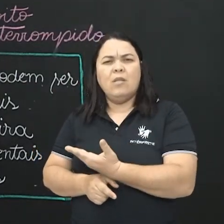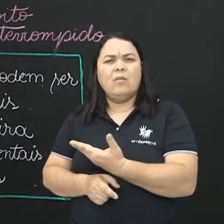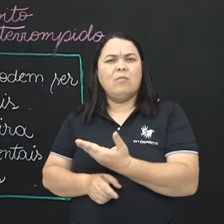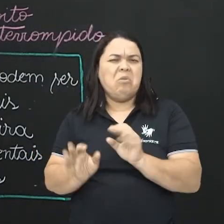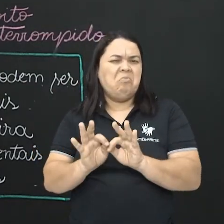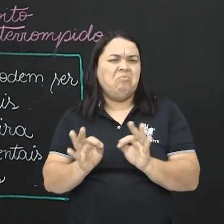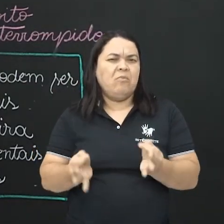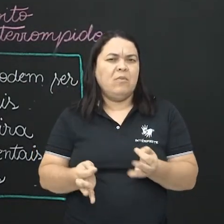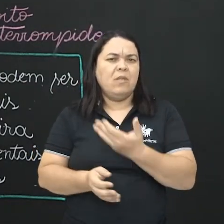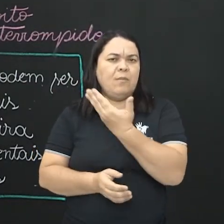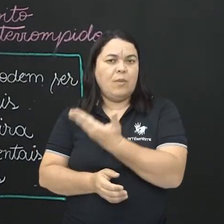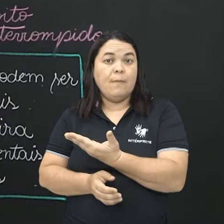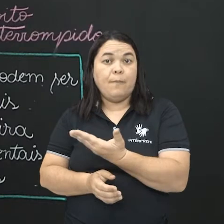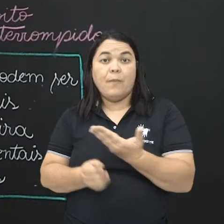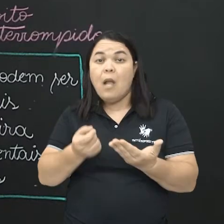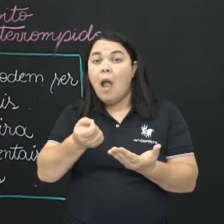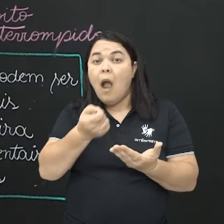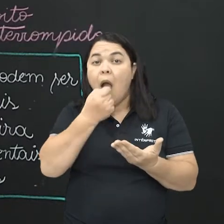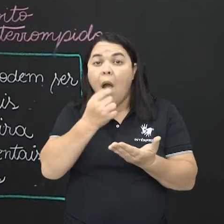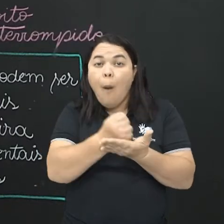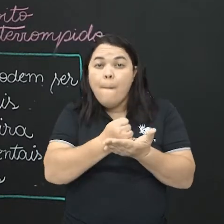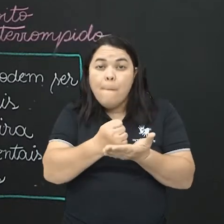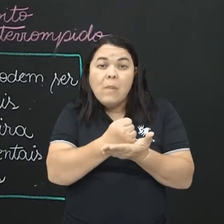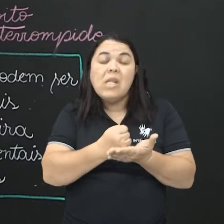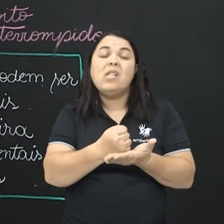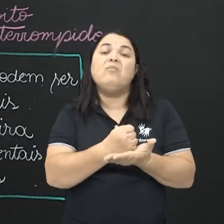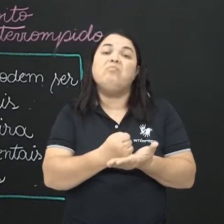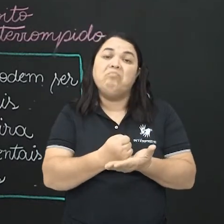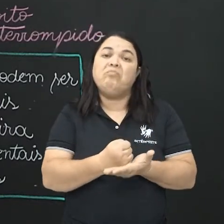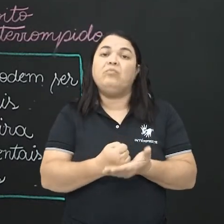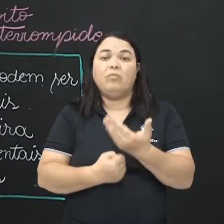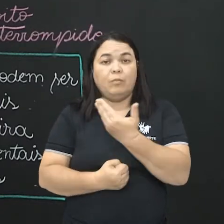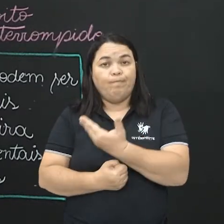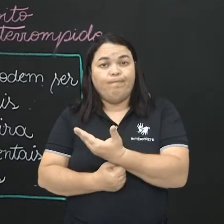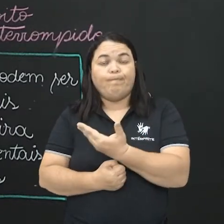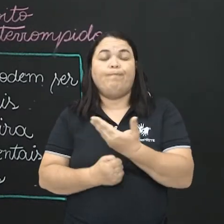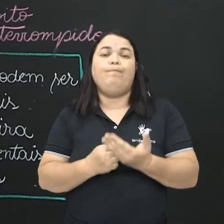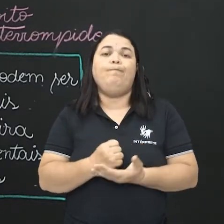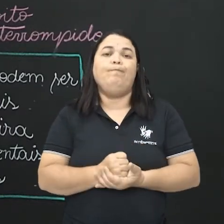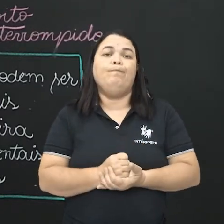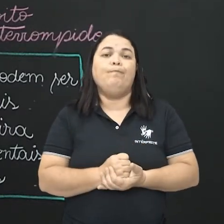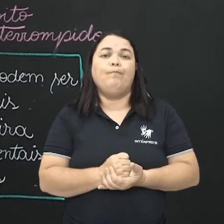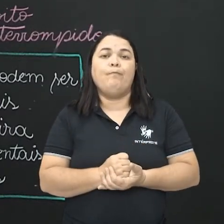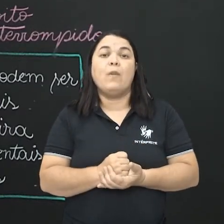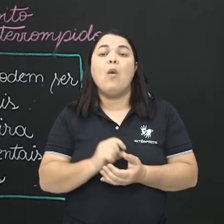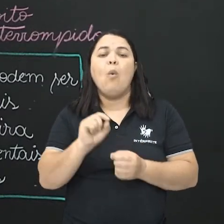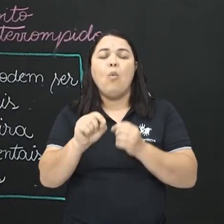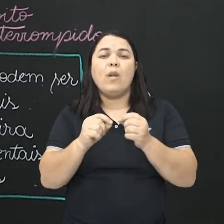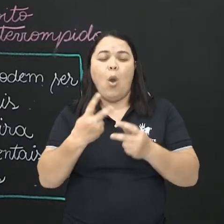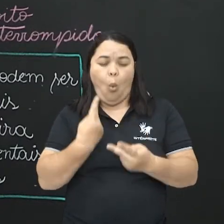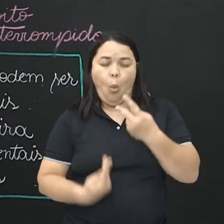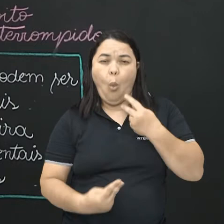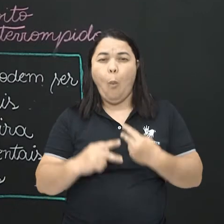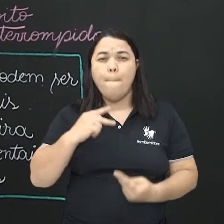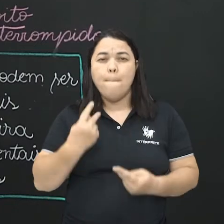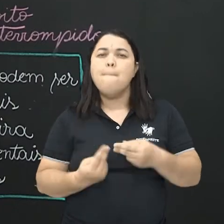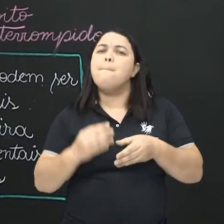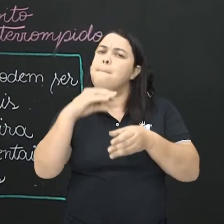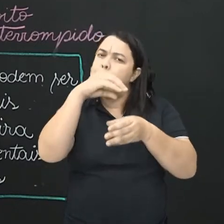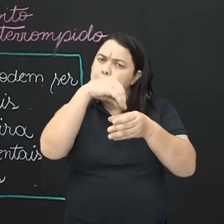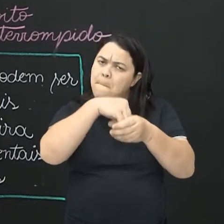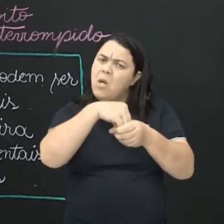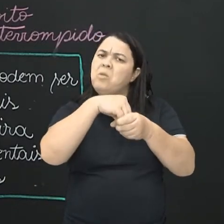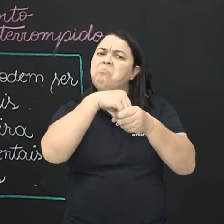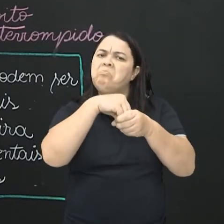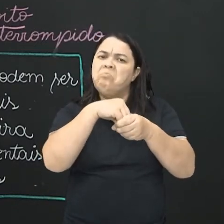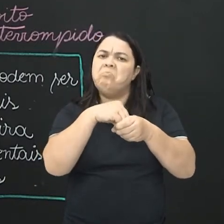comum é justamente as pílulas anticoncepcionais. Como eu comentei no início, são feitas com hormônios sintéticos de